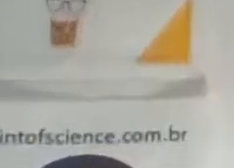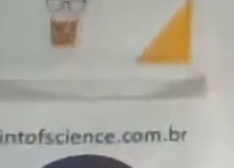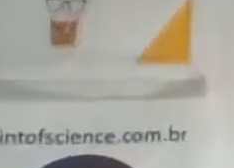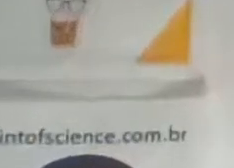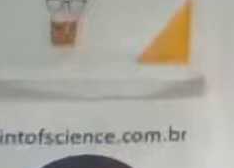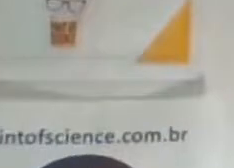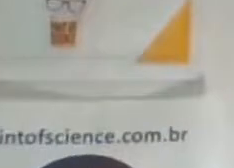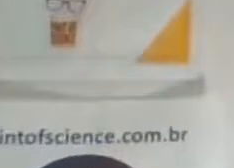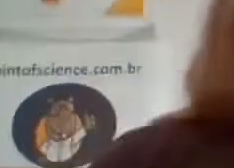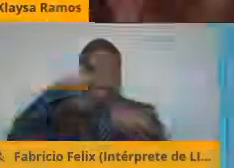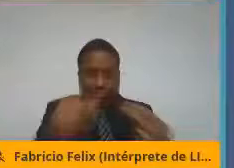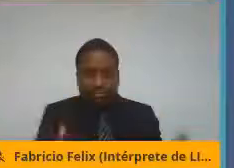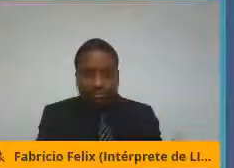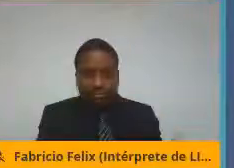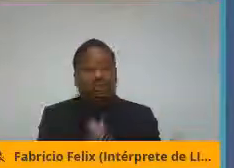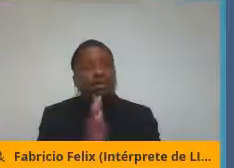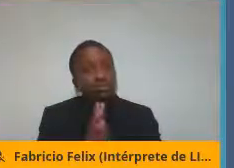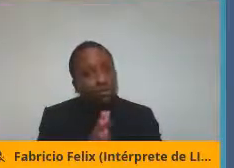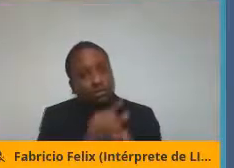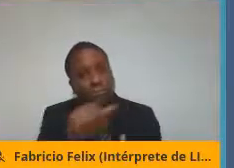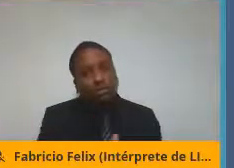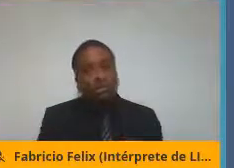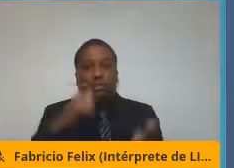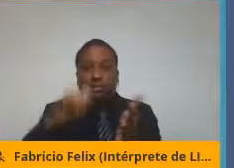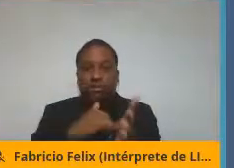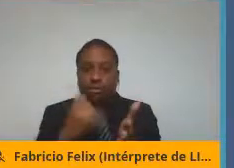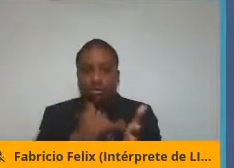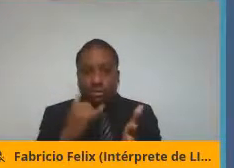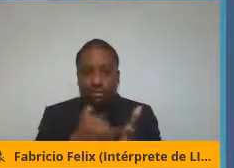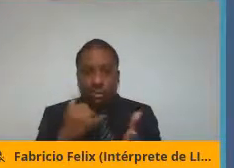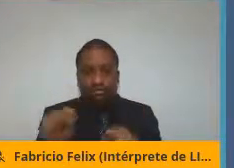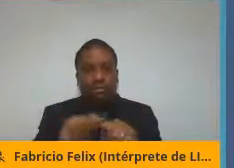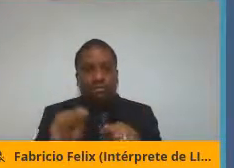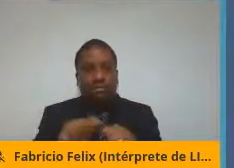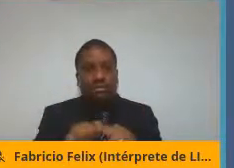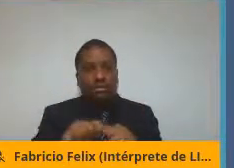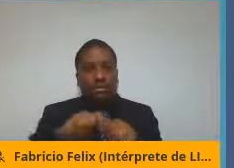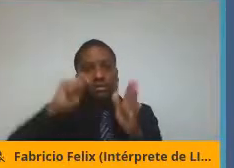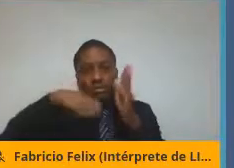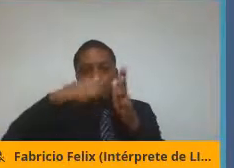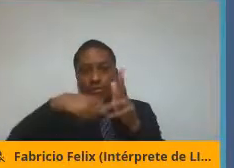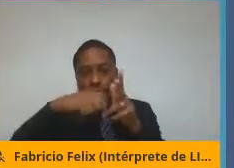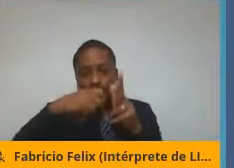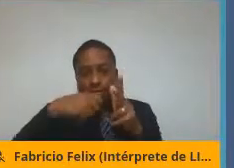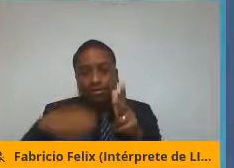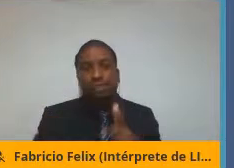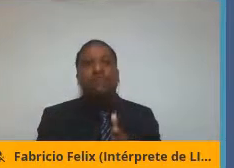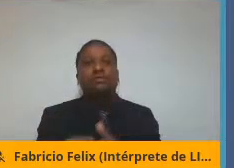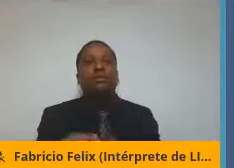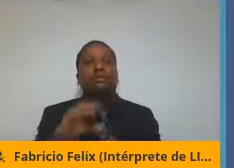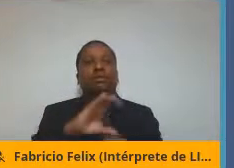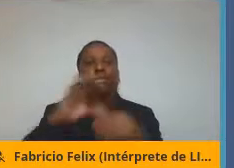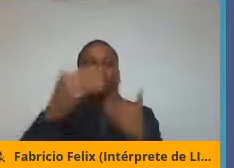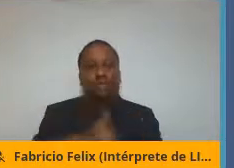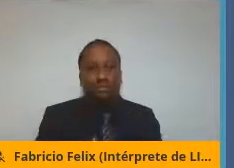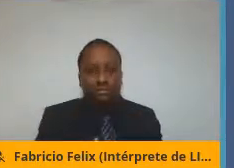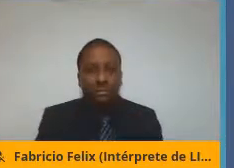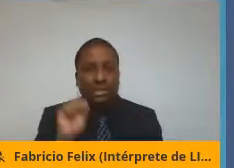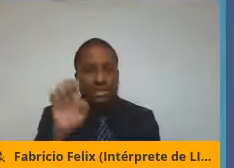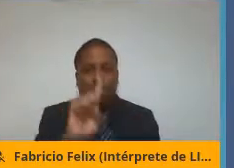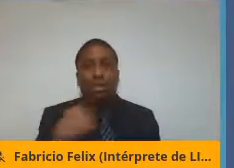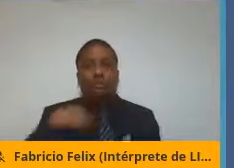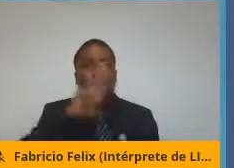se inscrevam, vocês façam os vídeos para o concurso, porque senão você é obrigada a consumir um monte de cerveja